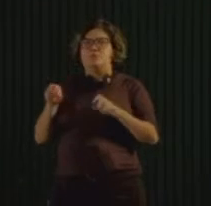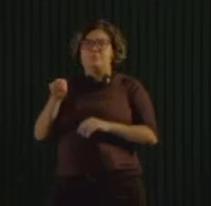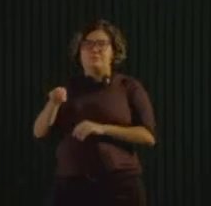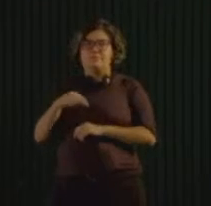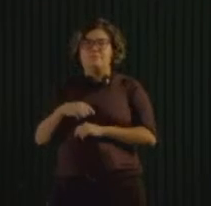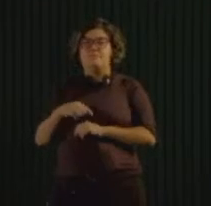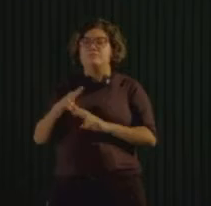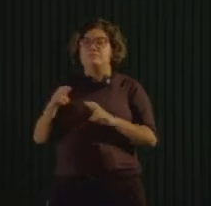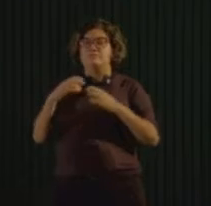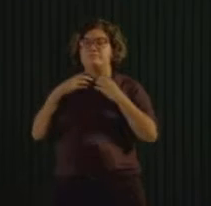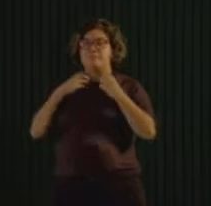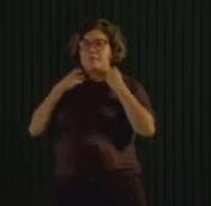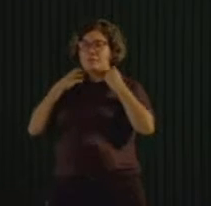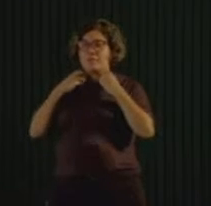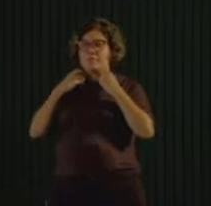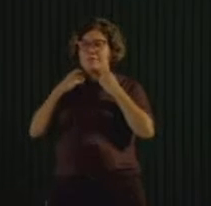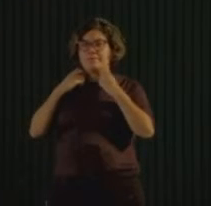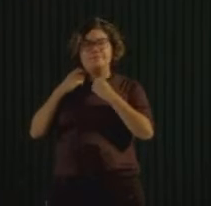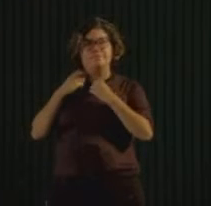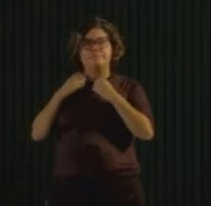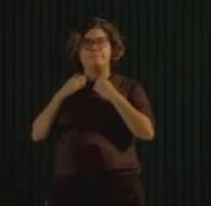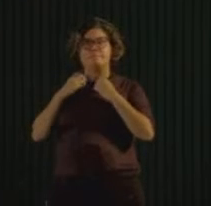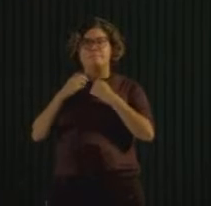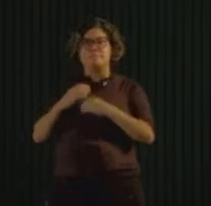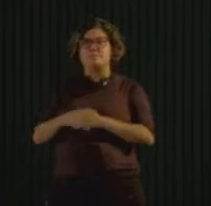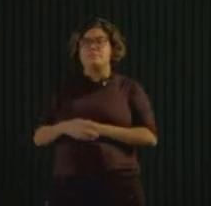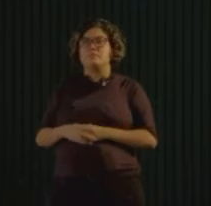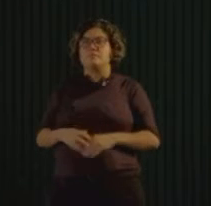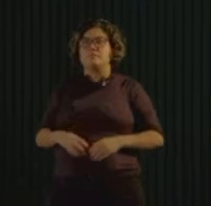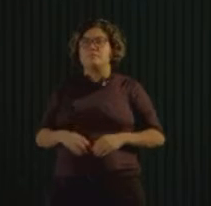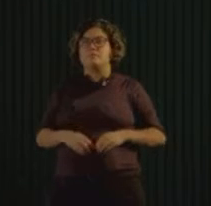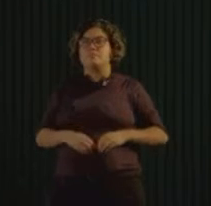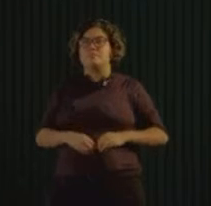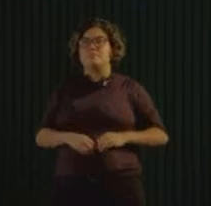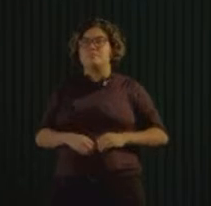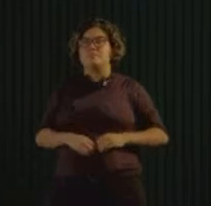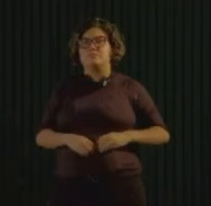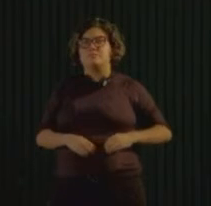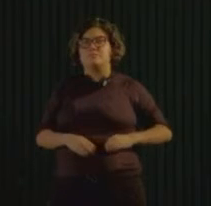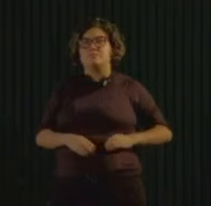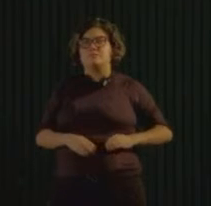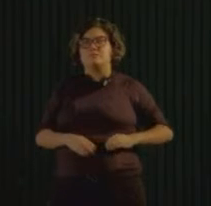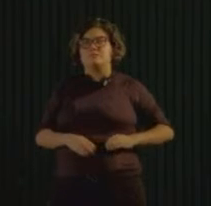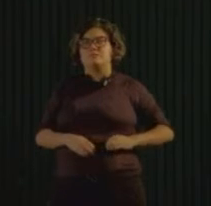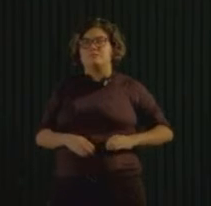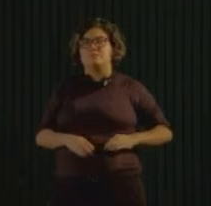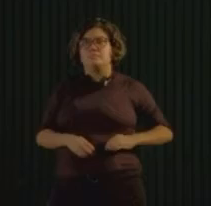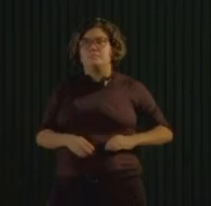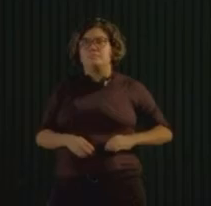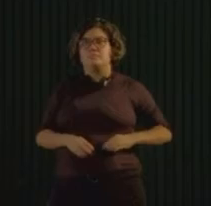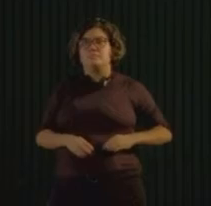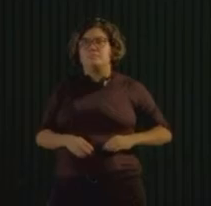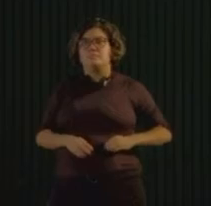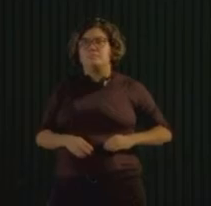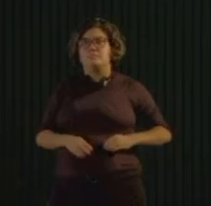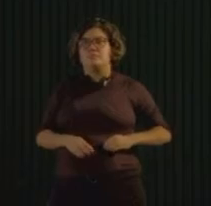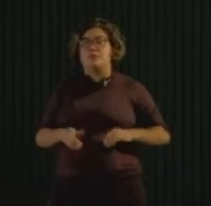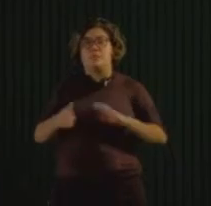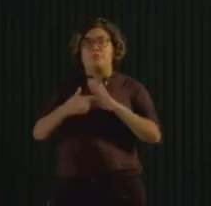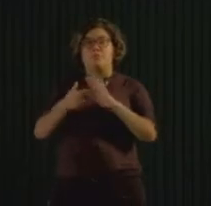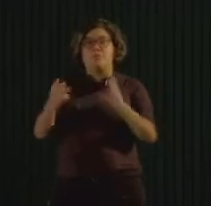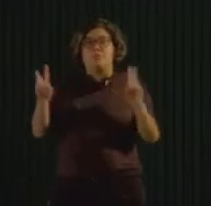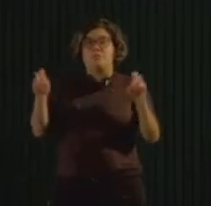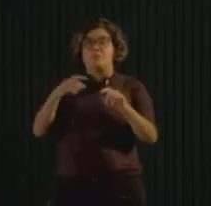seu DNA a questão do engajamento. E eu estou com um desafio aqui de tentar trazer um pouco da praia